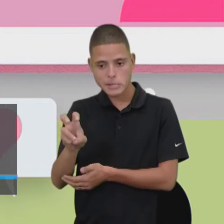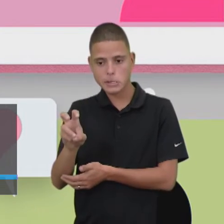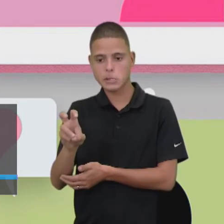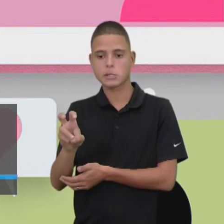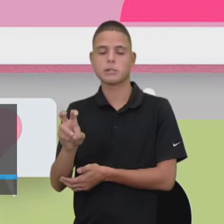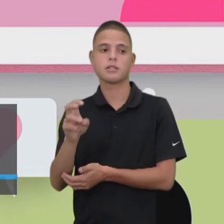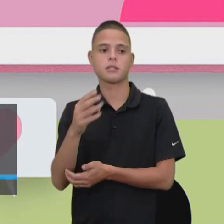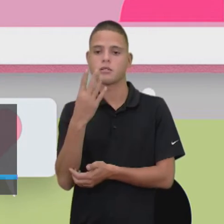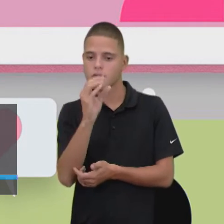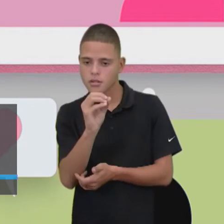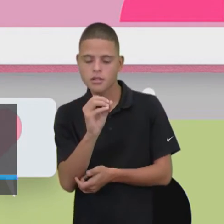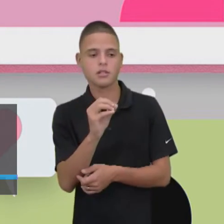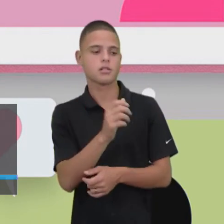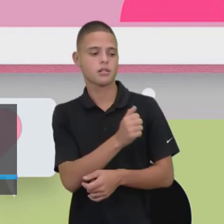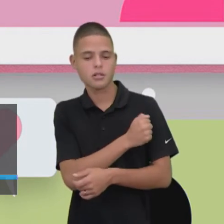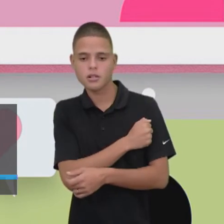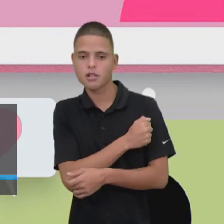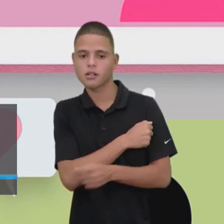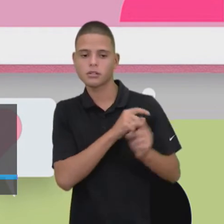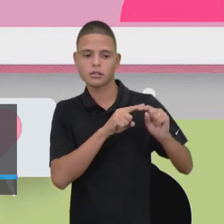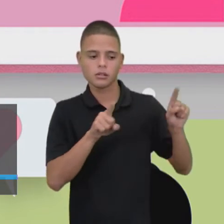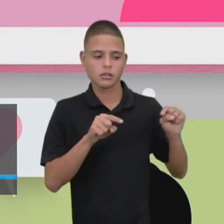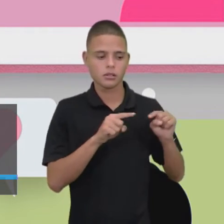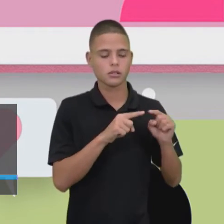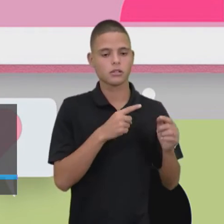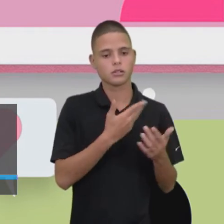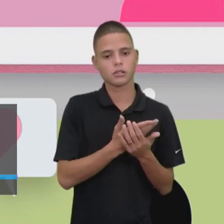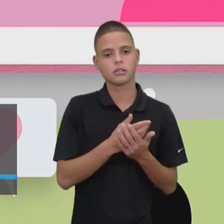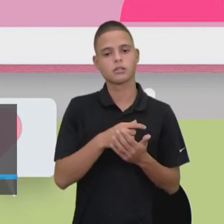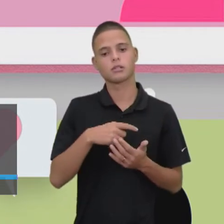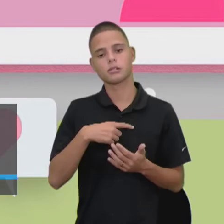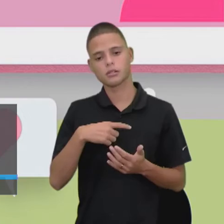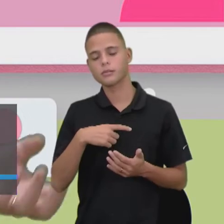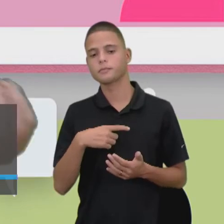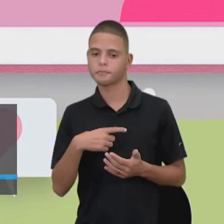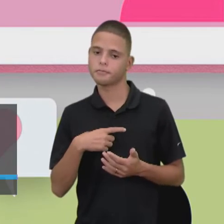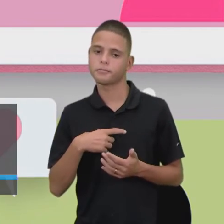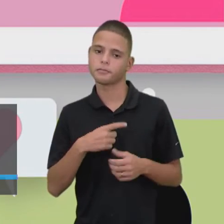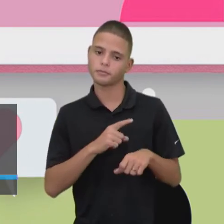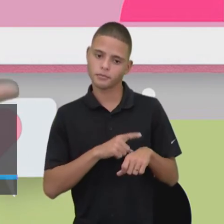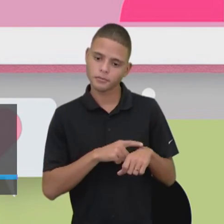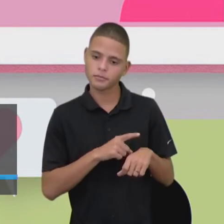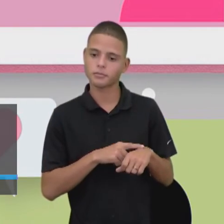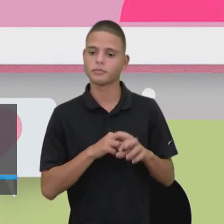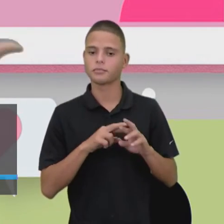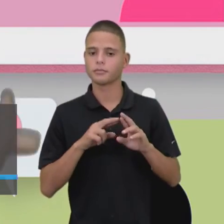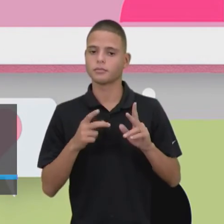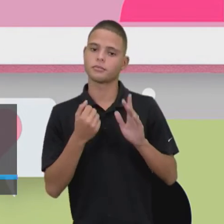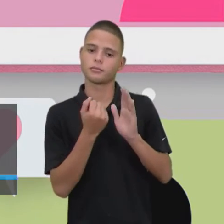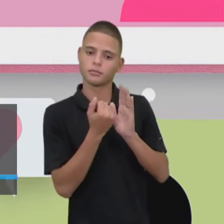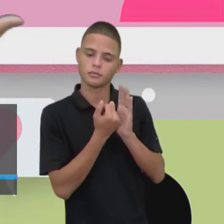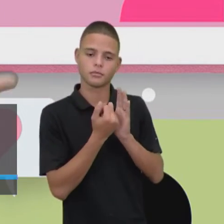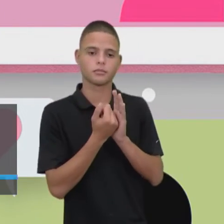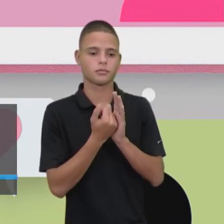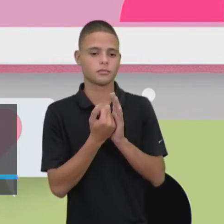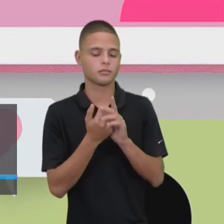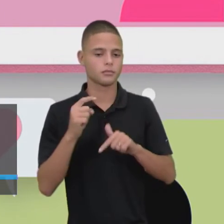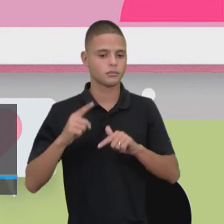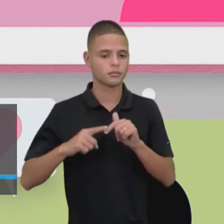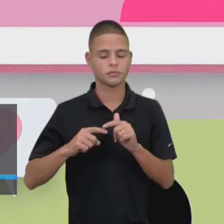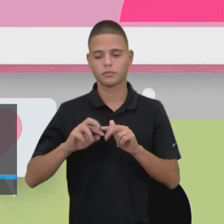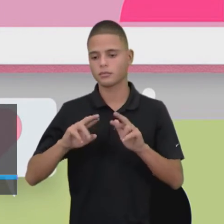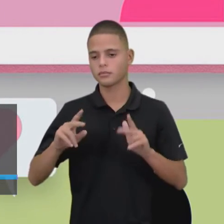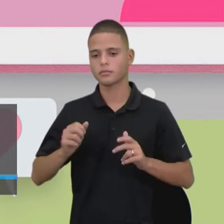turma, vocês acabam tendo o tempo e consomem influenciadores e marcas e produtos e ações